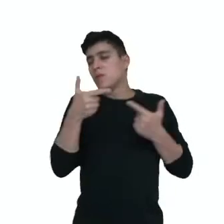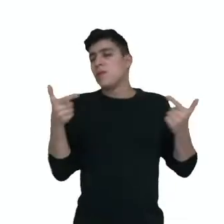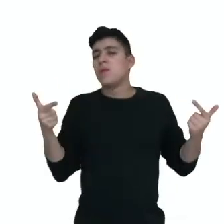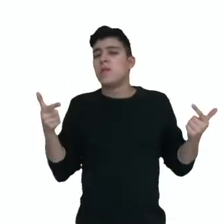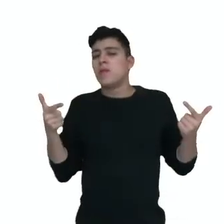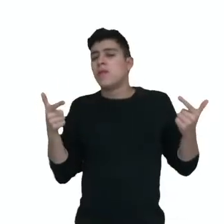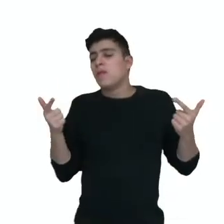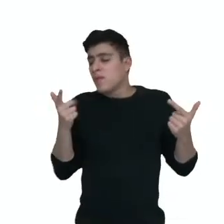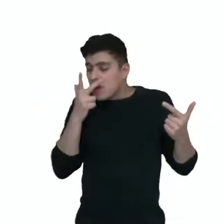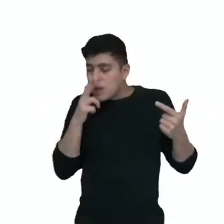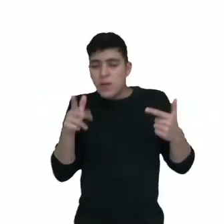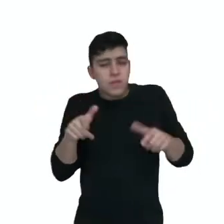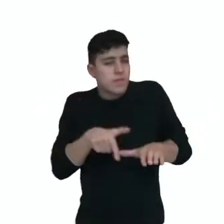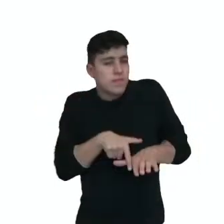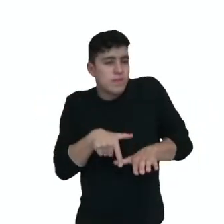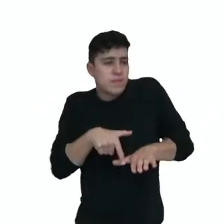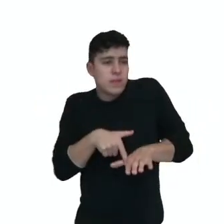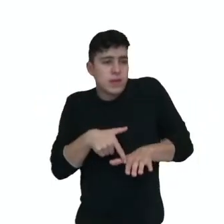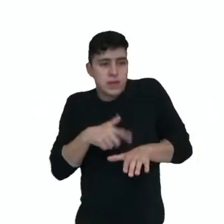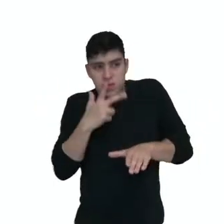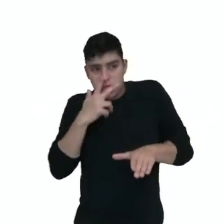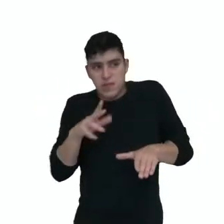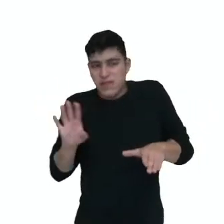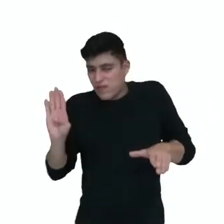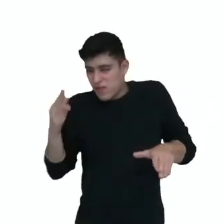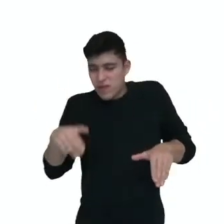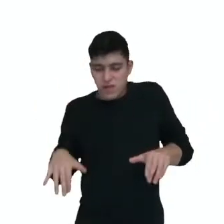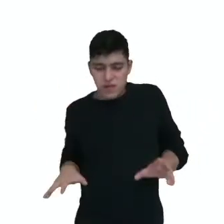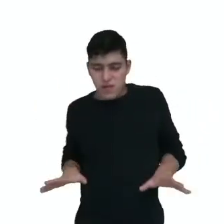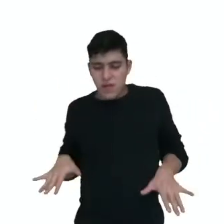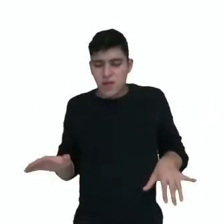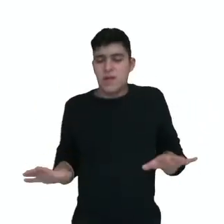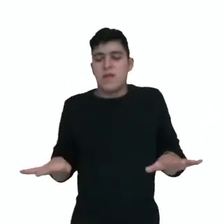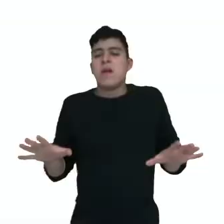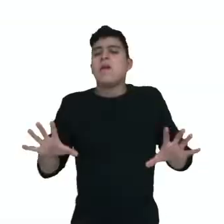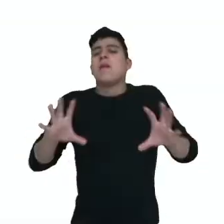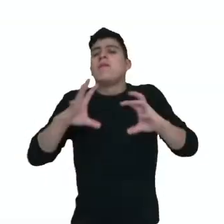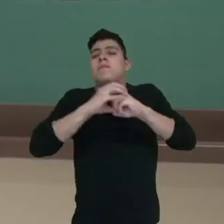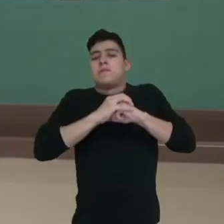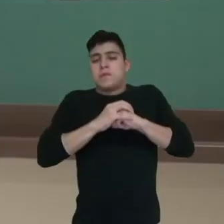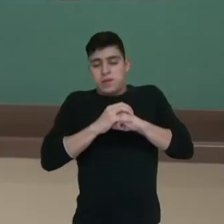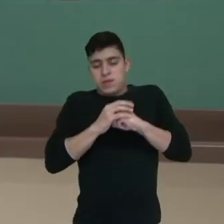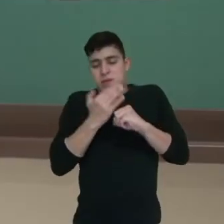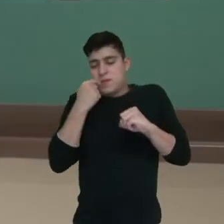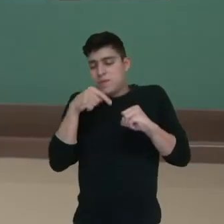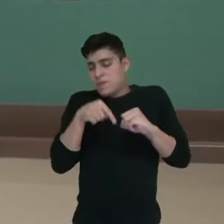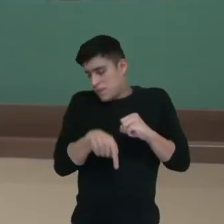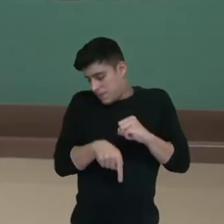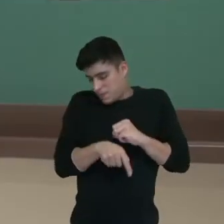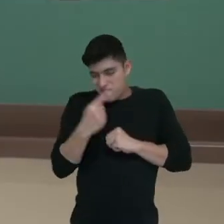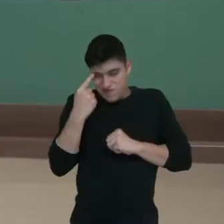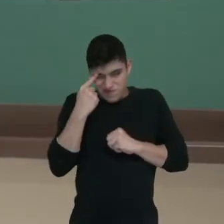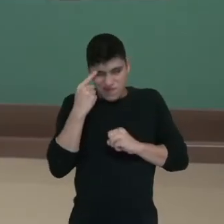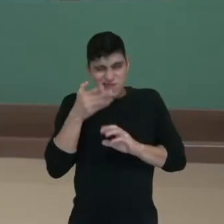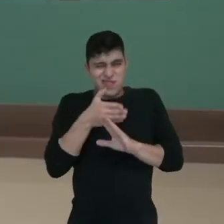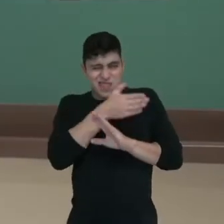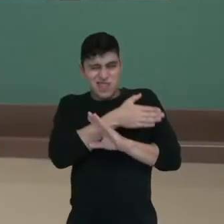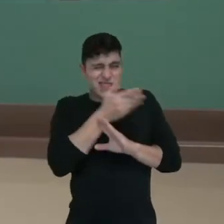são falsos pés, né? Eles utilizam esses falsos pés para englobar o seu alimento. Né? Um exemplo daquele GIF que eu mostrei